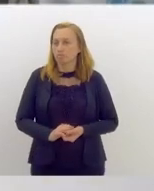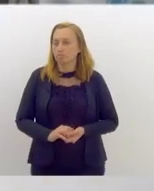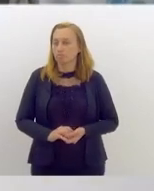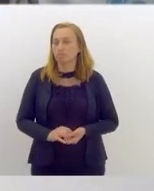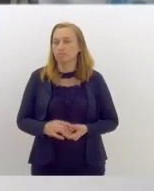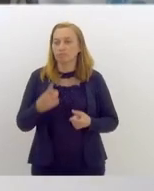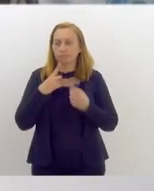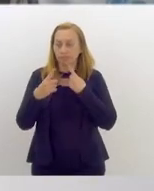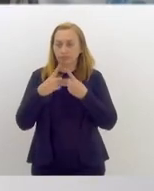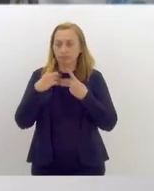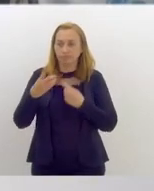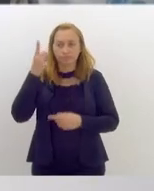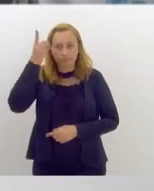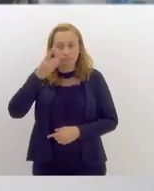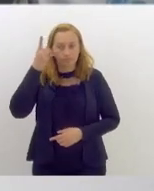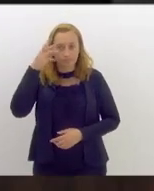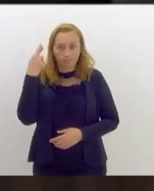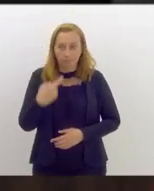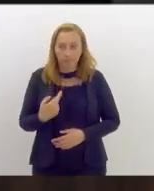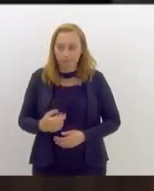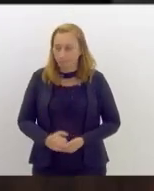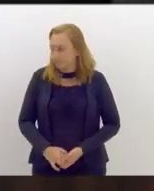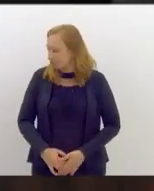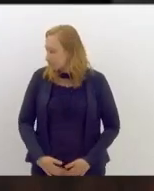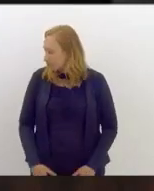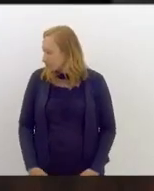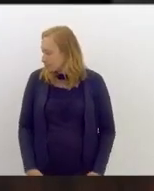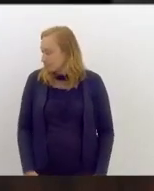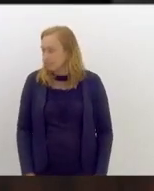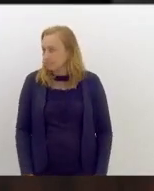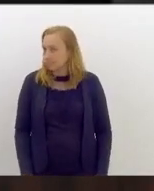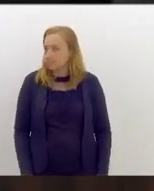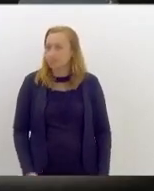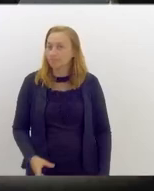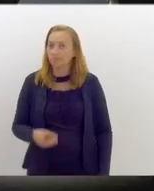para discutir deputada Renata Souza em seguida Flávio